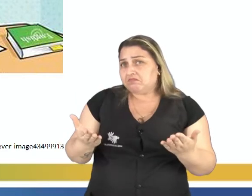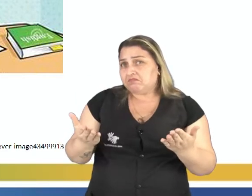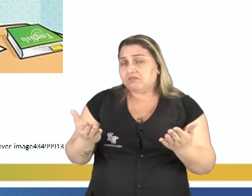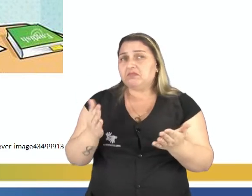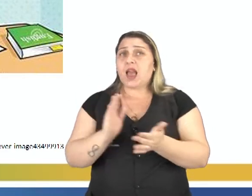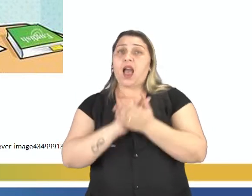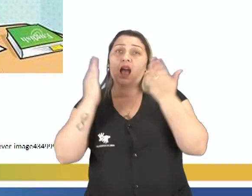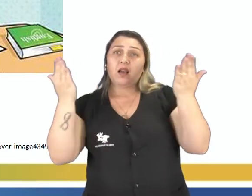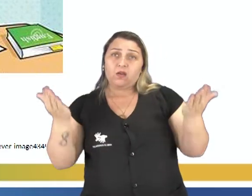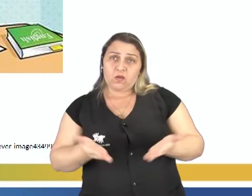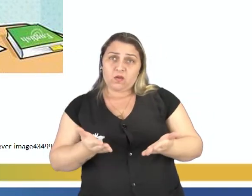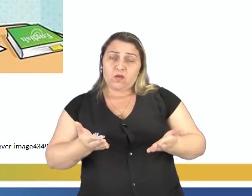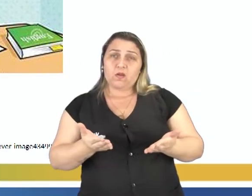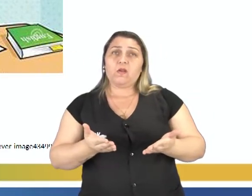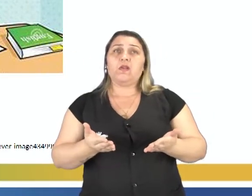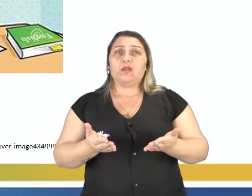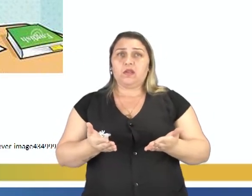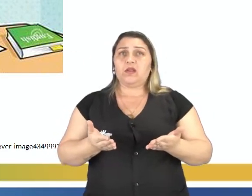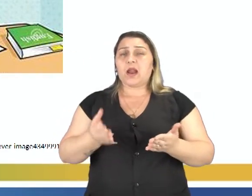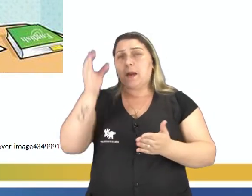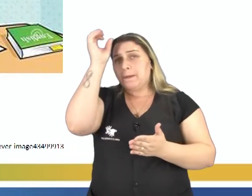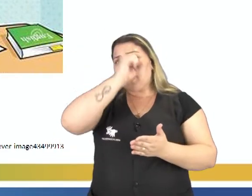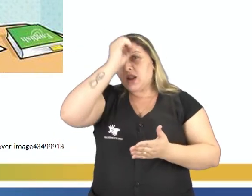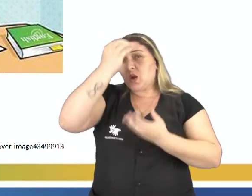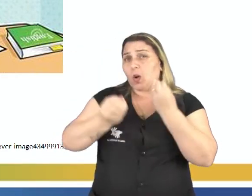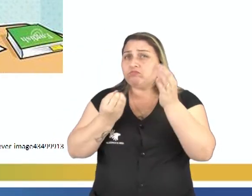determinado assunto. Agora, iremos